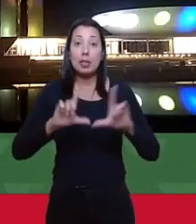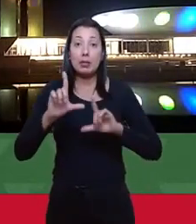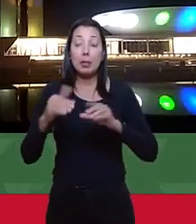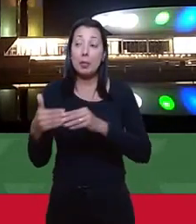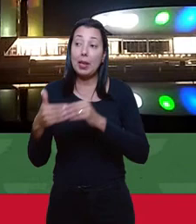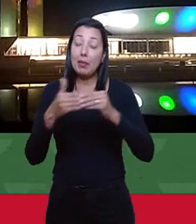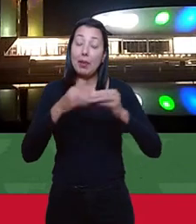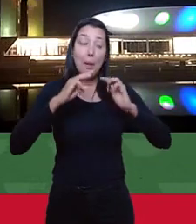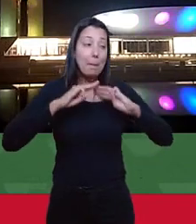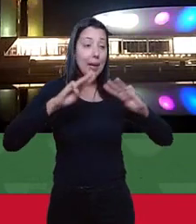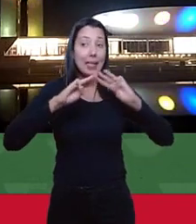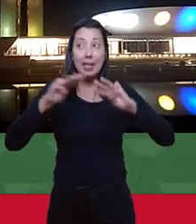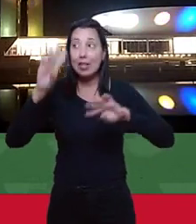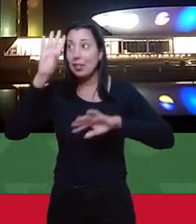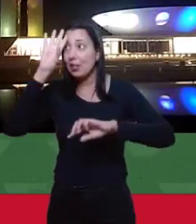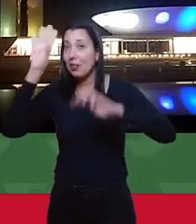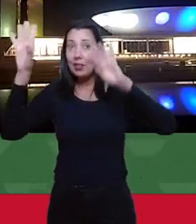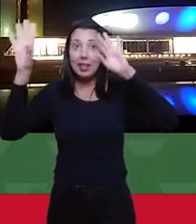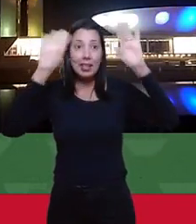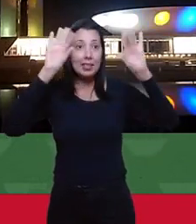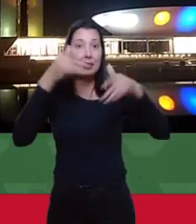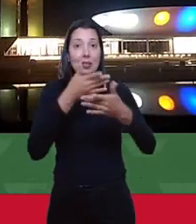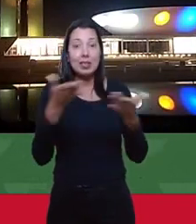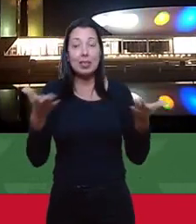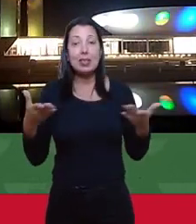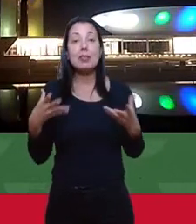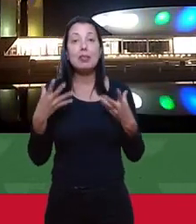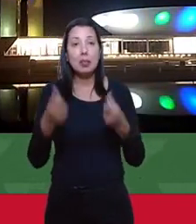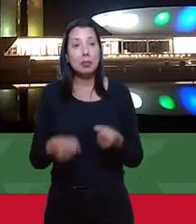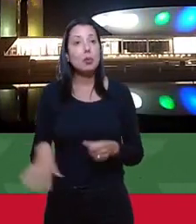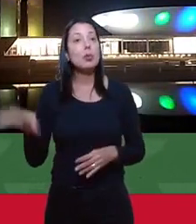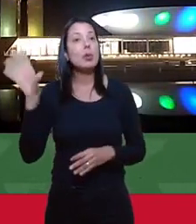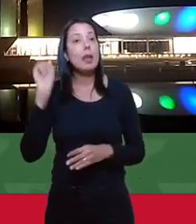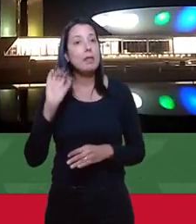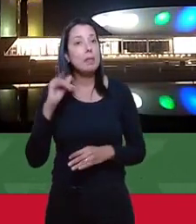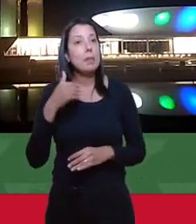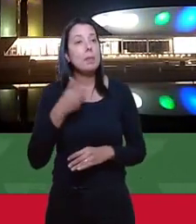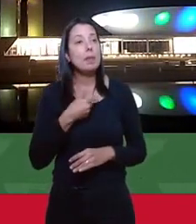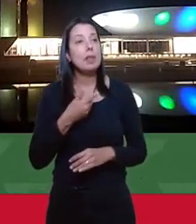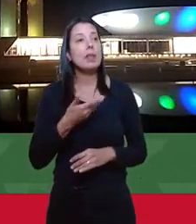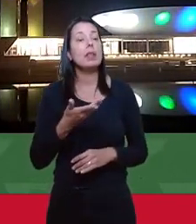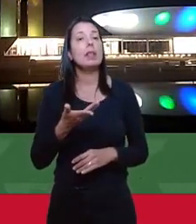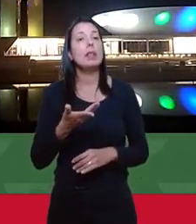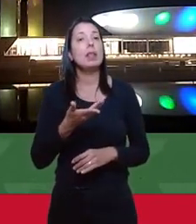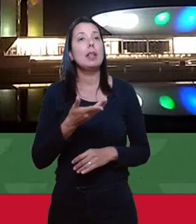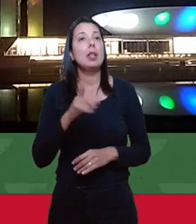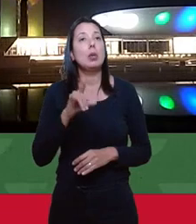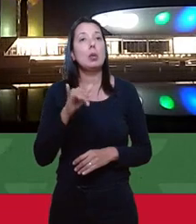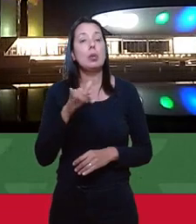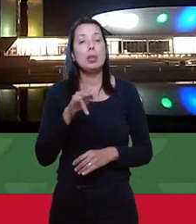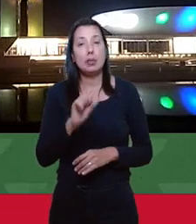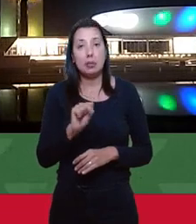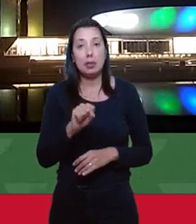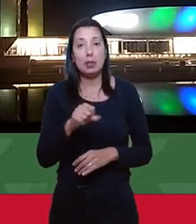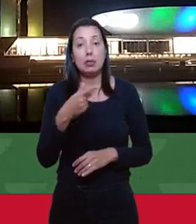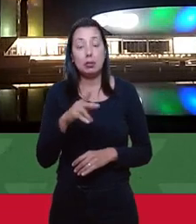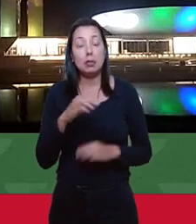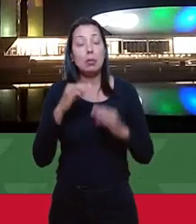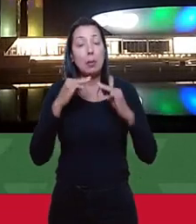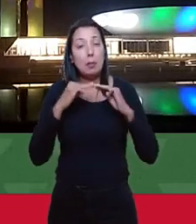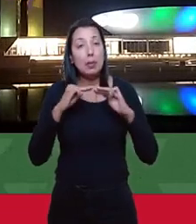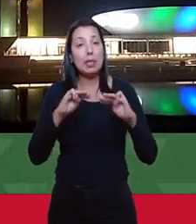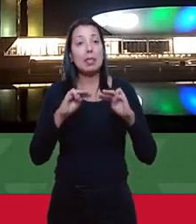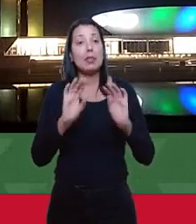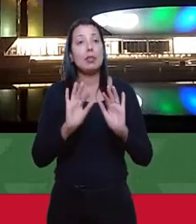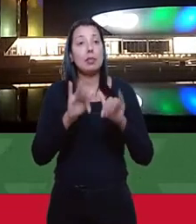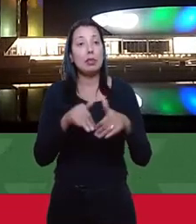essa mensagem, essa reflexão. Parabéns a todos vocês. E vamos ouvir nossa querida deputada Luiziane Lins, né, com sua mensagem